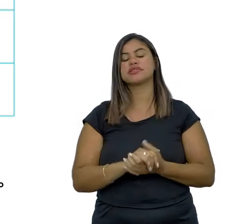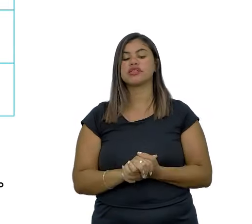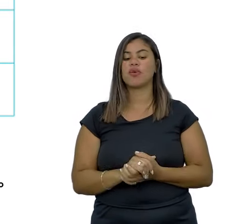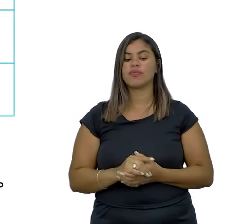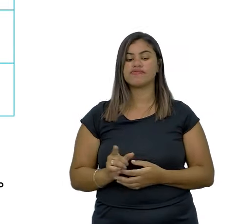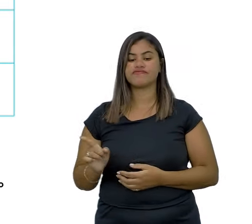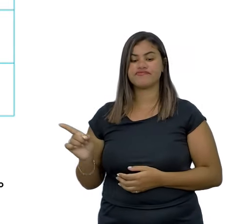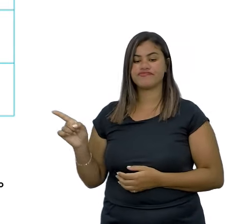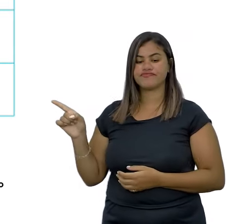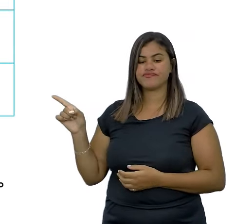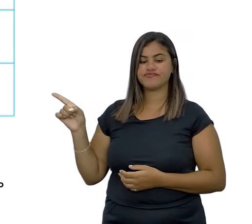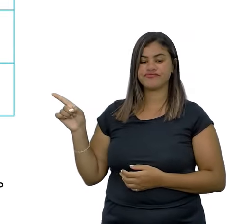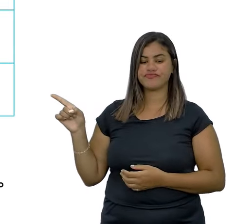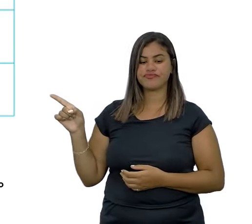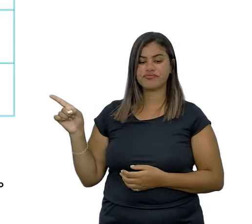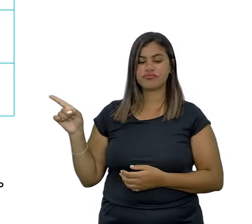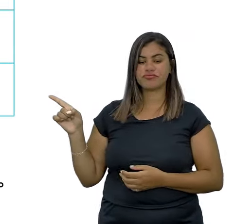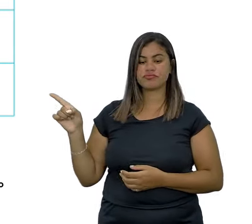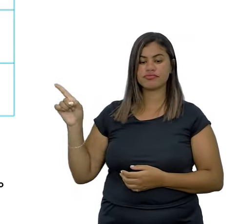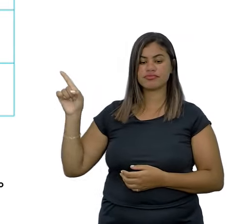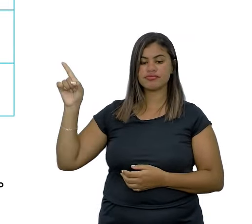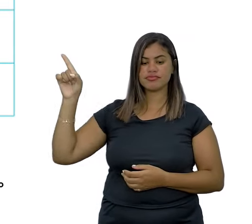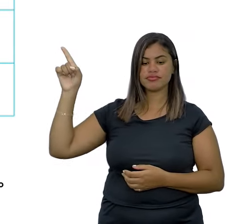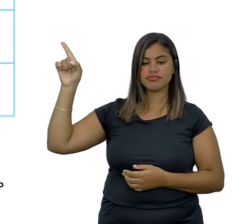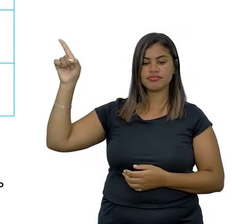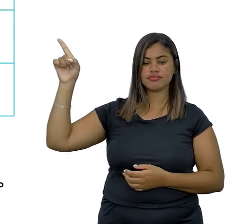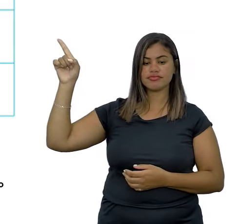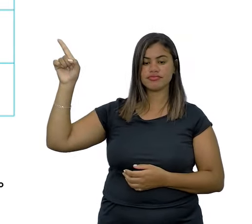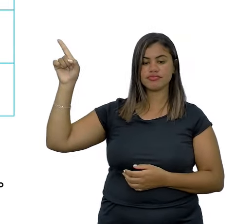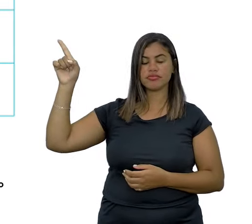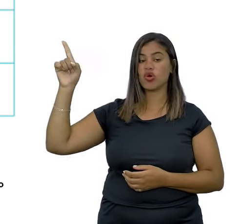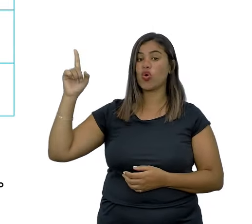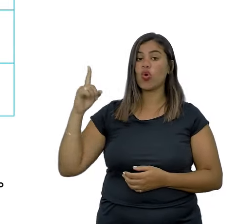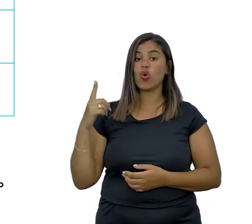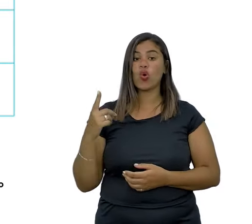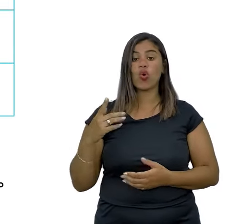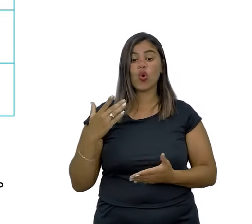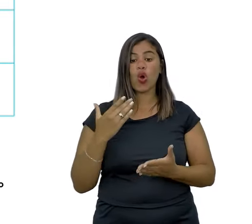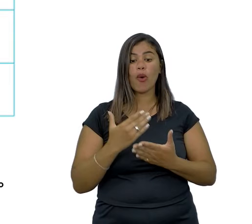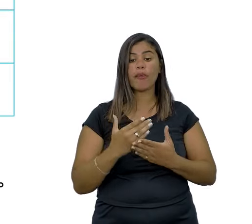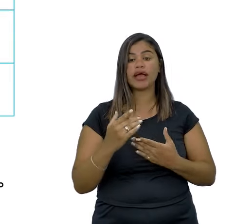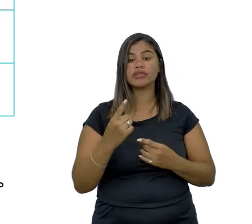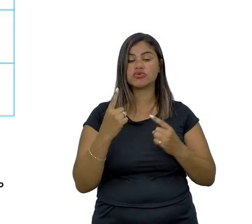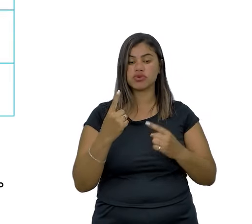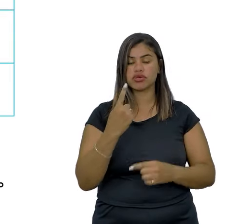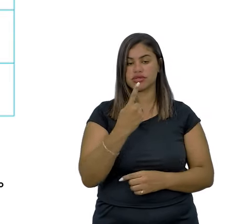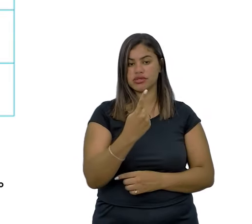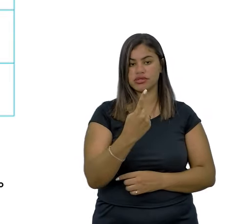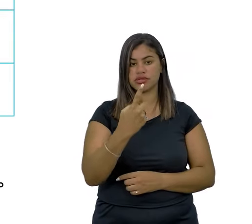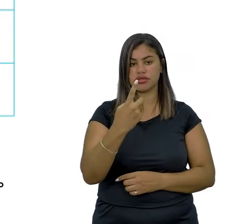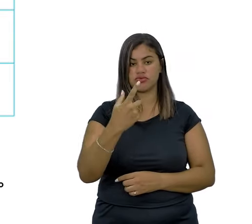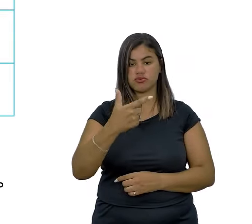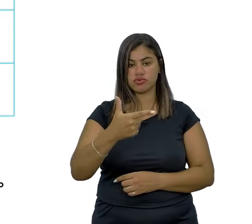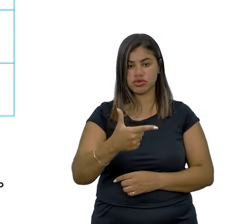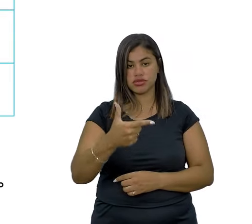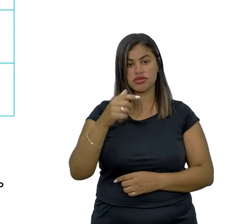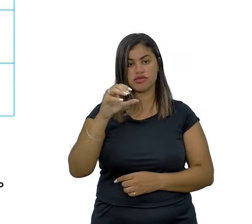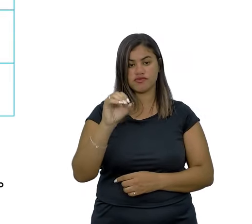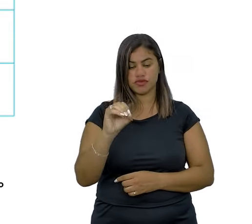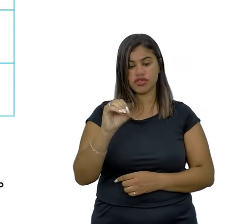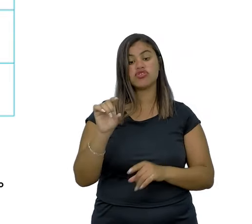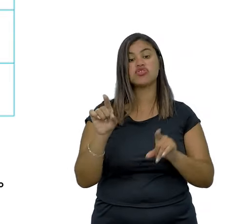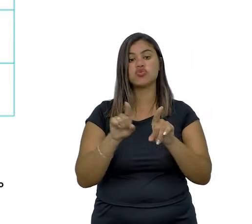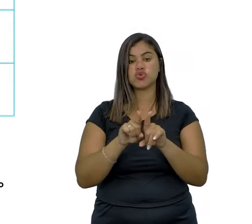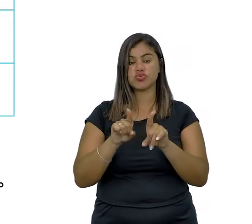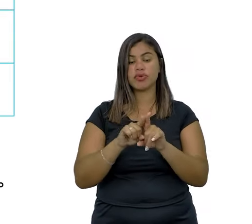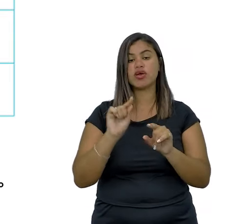tem aí, né, os dois começam com o número 1, o número 120 e o 102. Então, as crianças